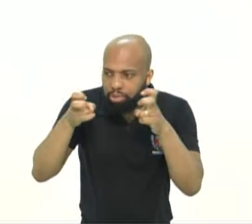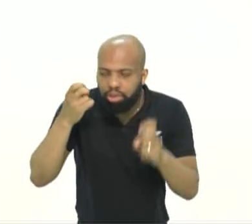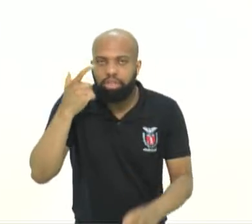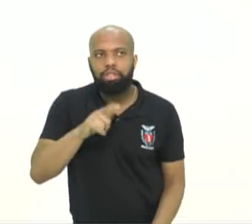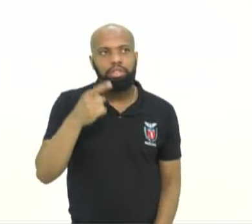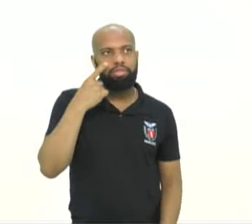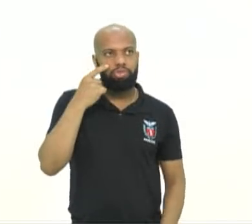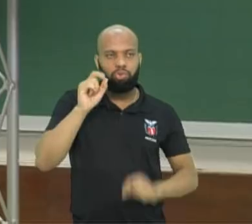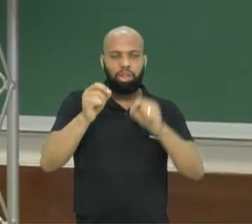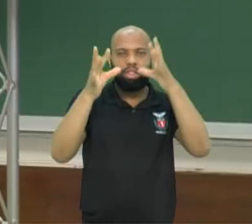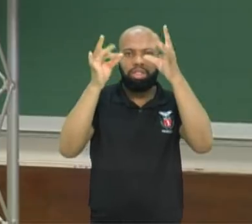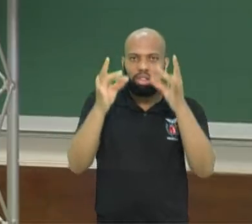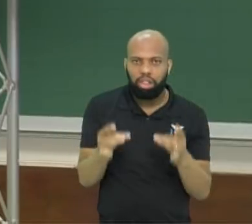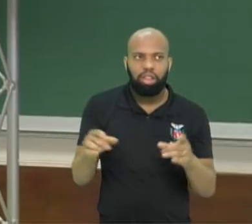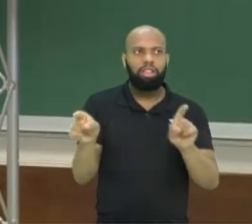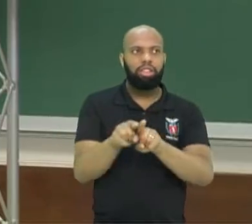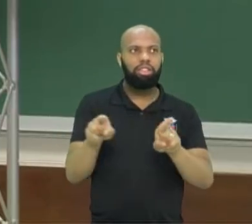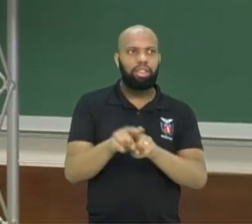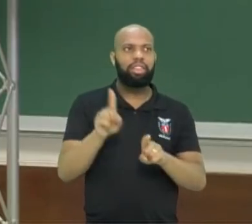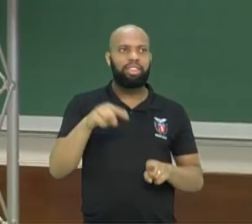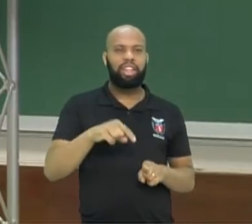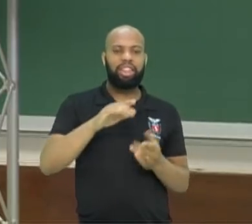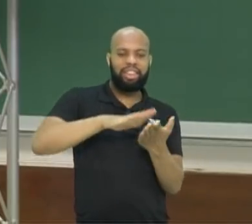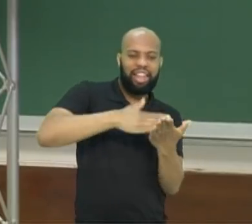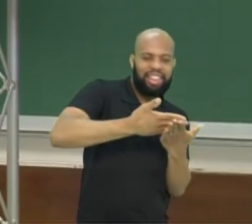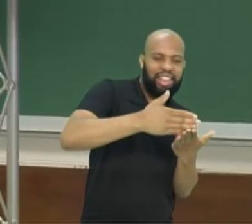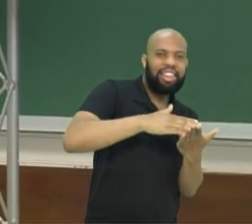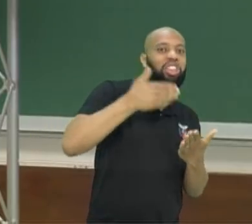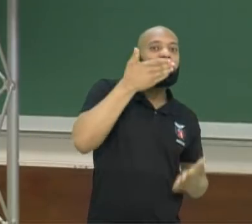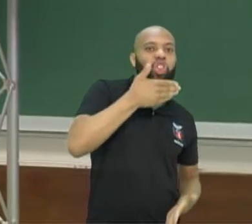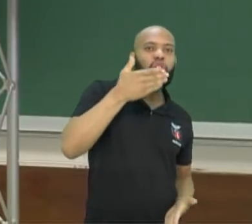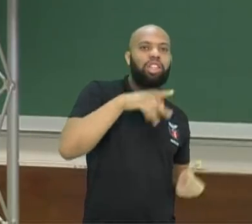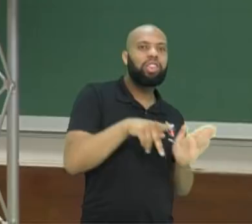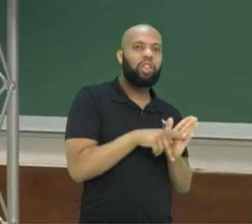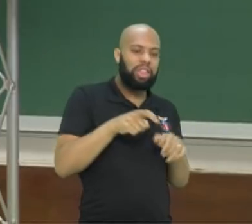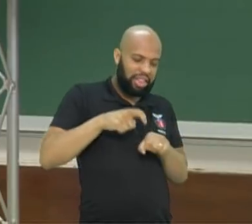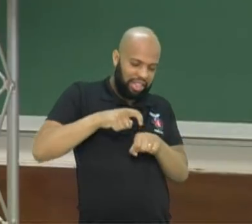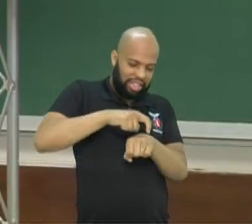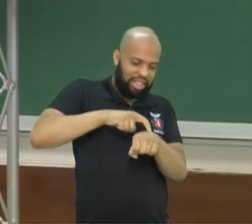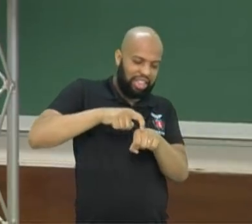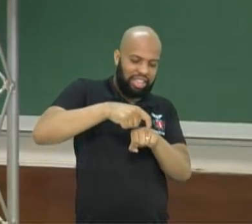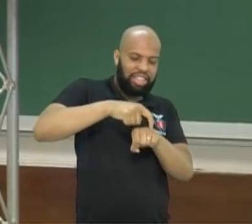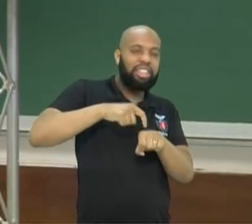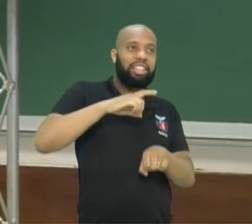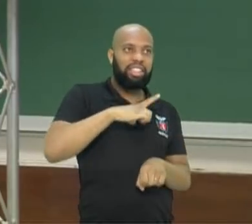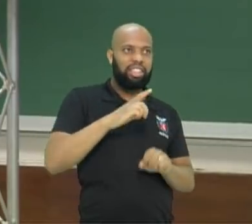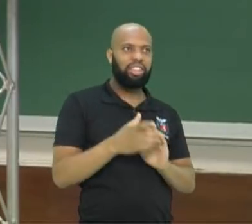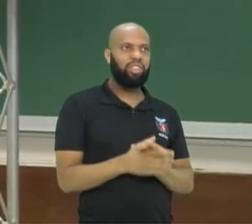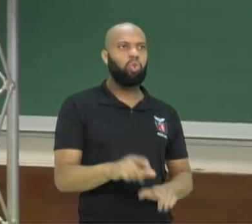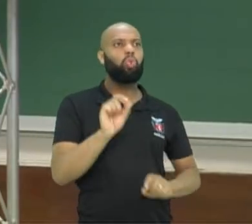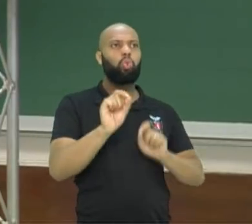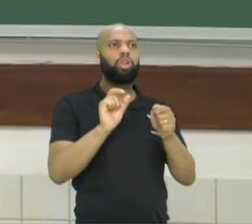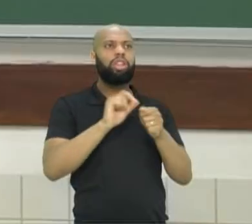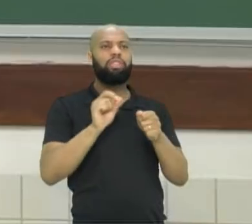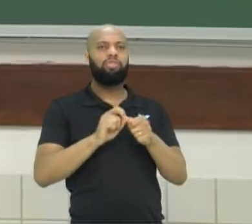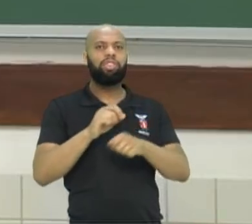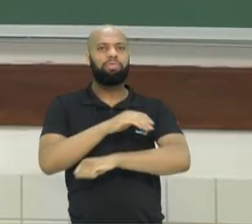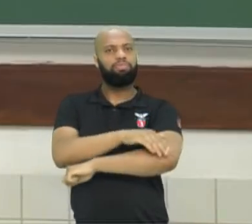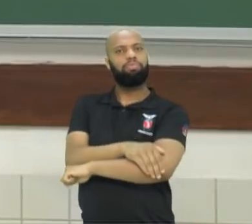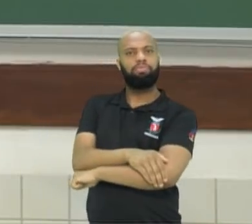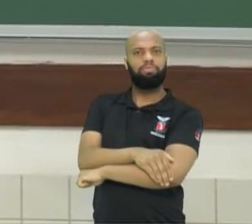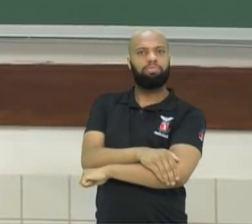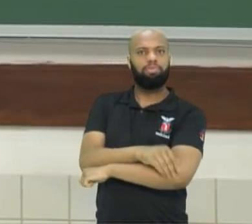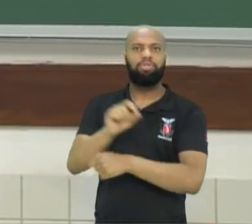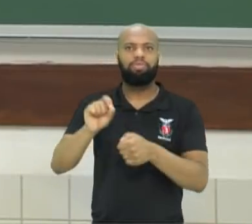os detalhezinhos, provavelmente deve ser uma geleia de morango. Olha aqui, tem uns pedacinhos, olha. E o que formou? A Mona